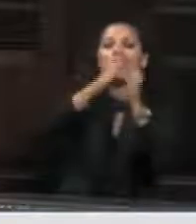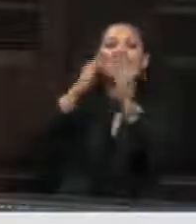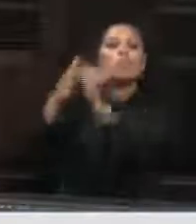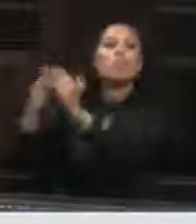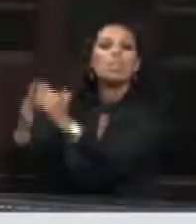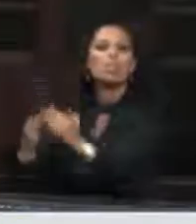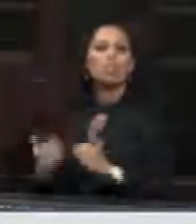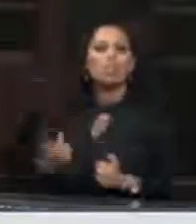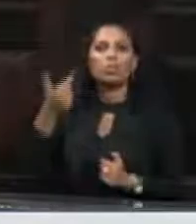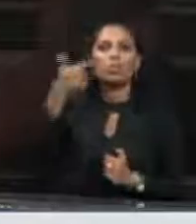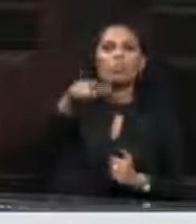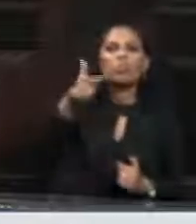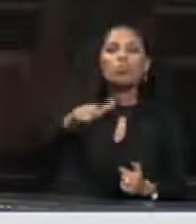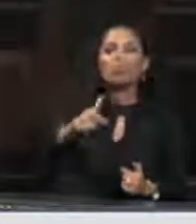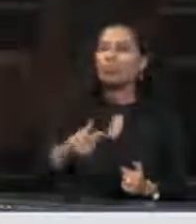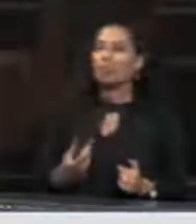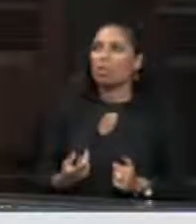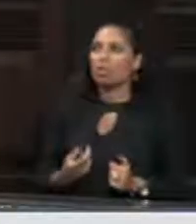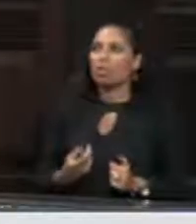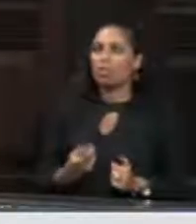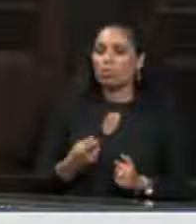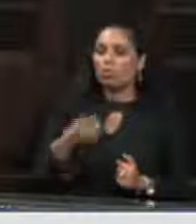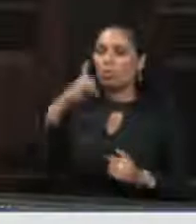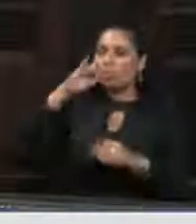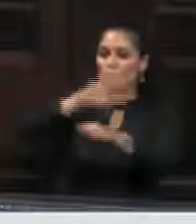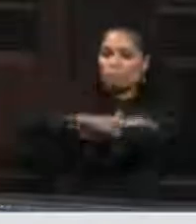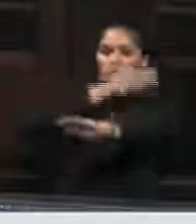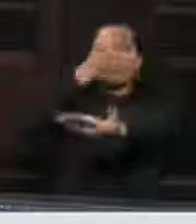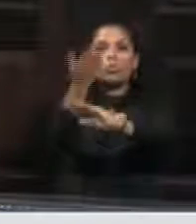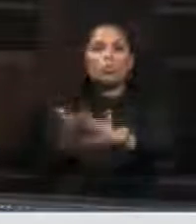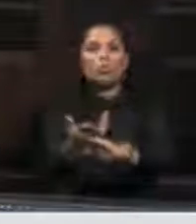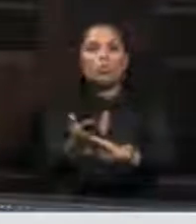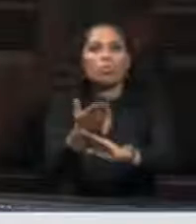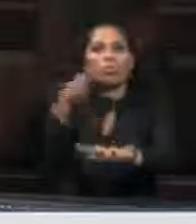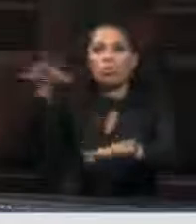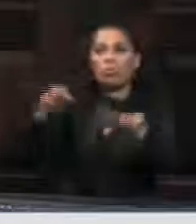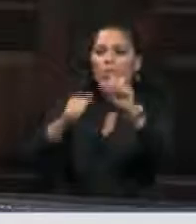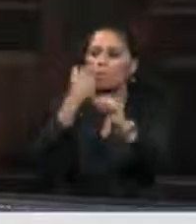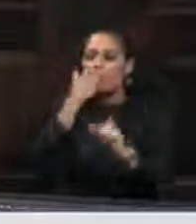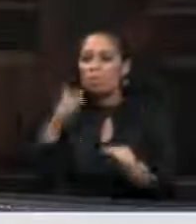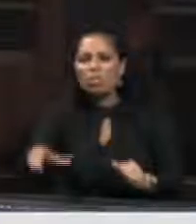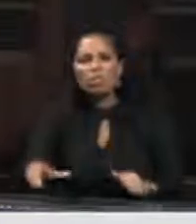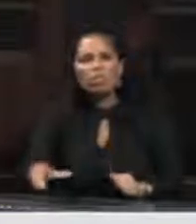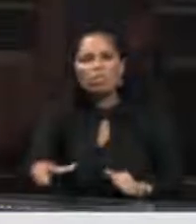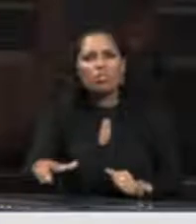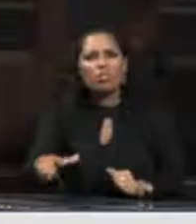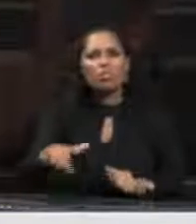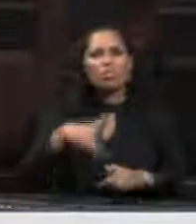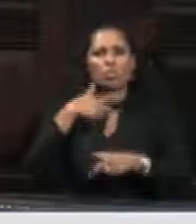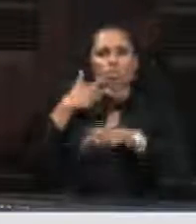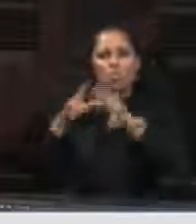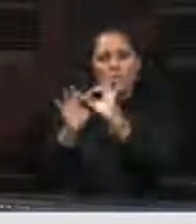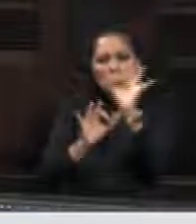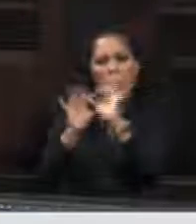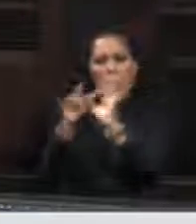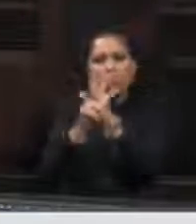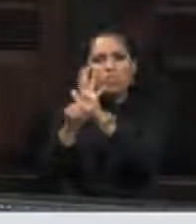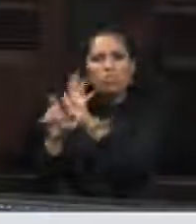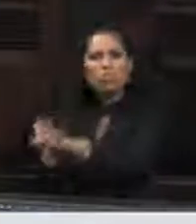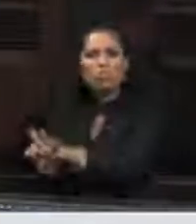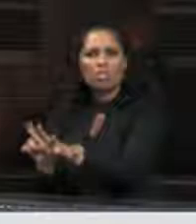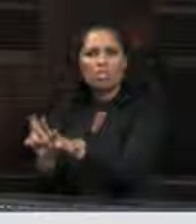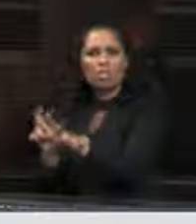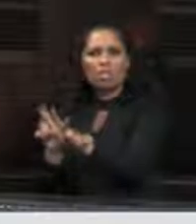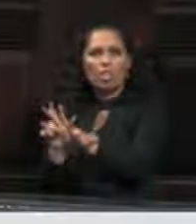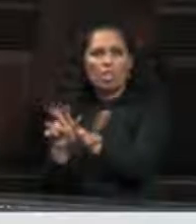o que ganhou durante o dia catando papel. Então, impedir que haja uma melhoria na condição